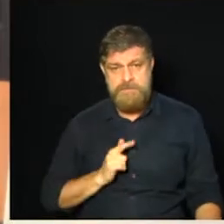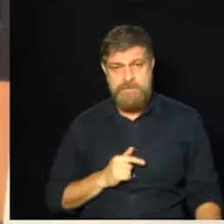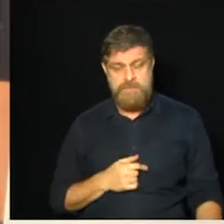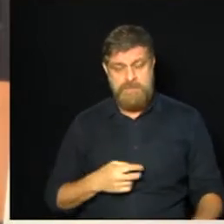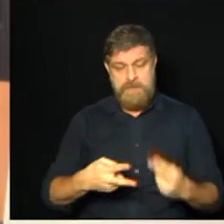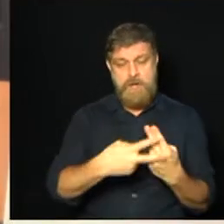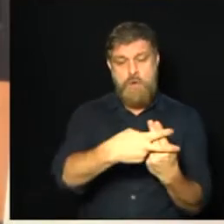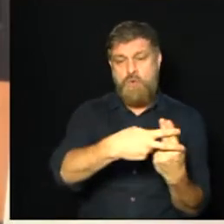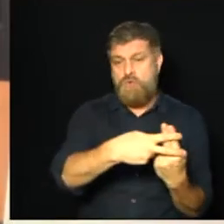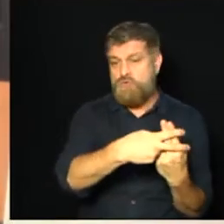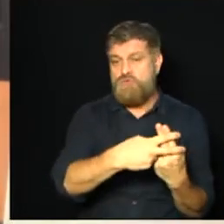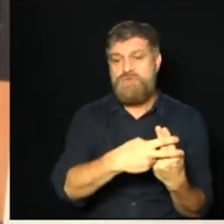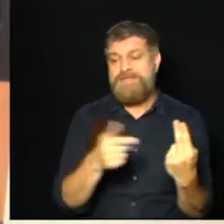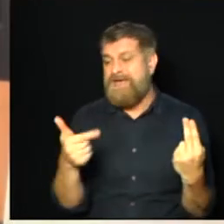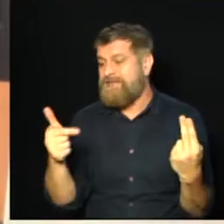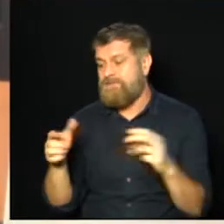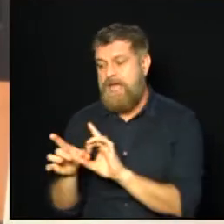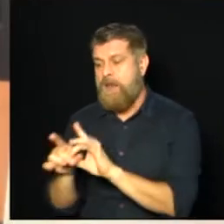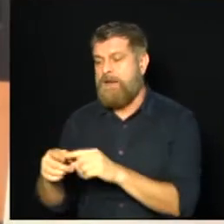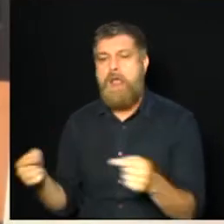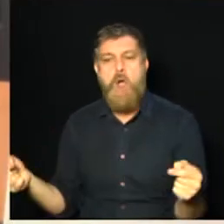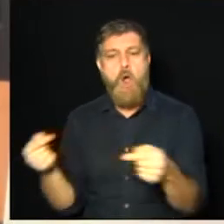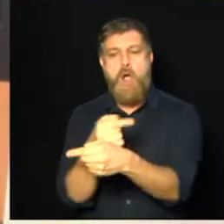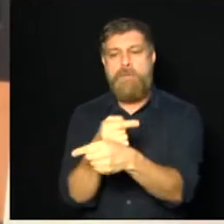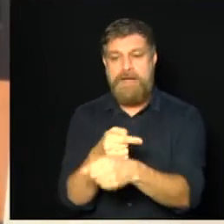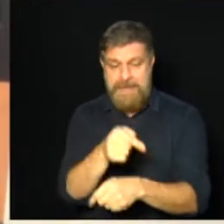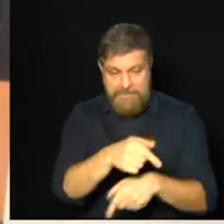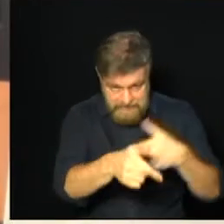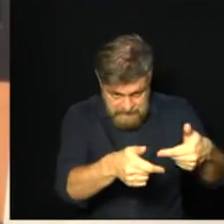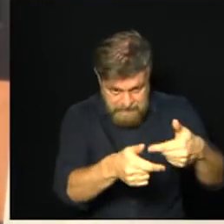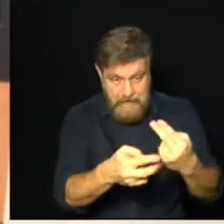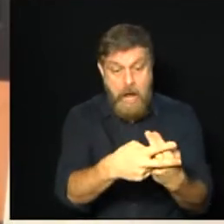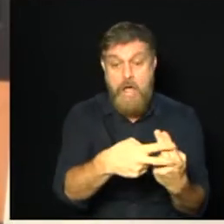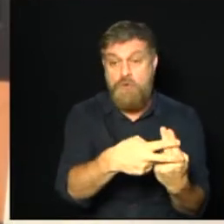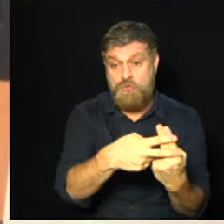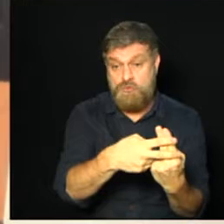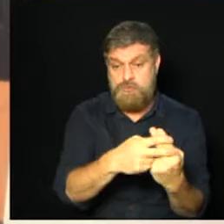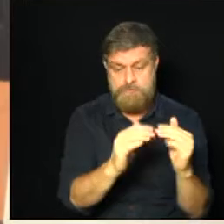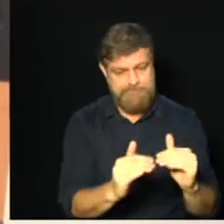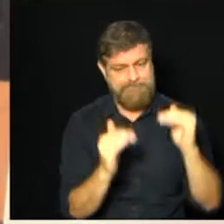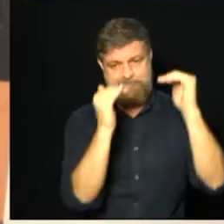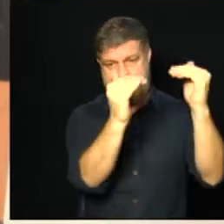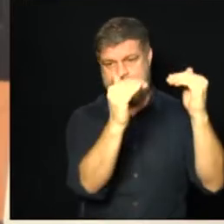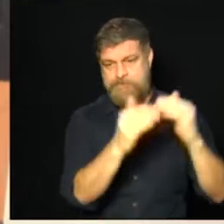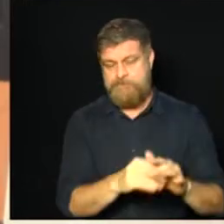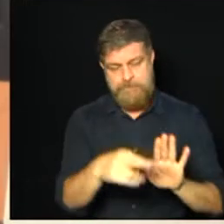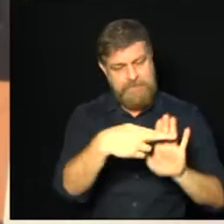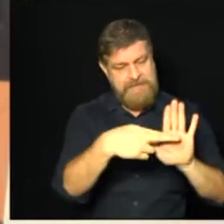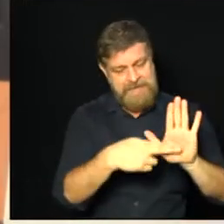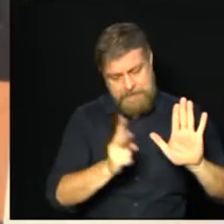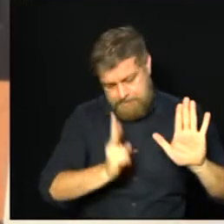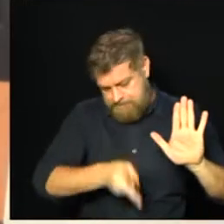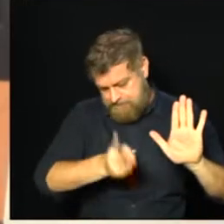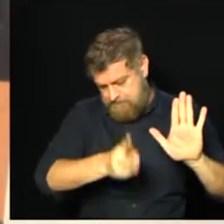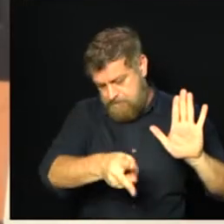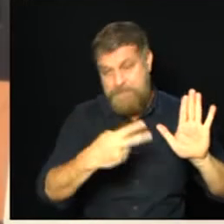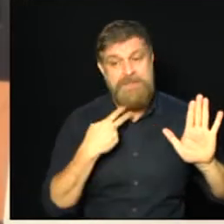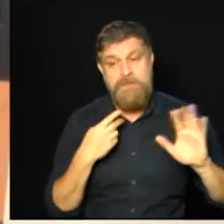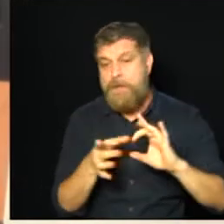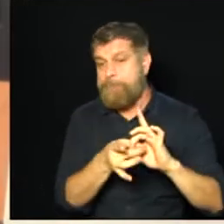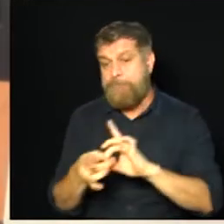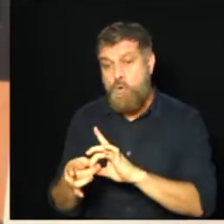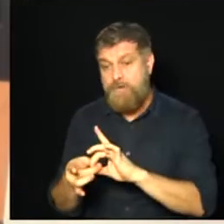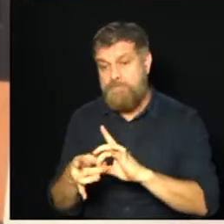SUS, não existe liberdade nenhuma para quem vai atuar lá, alterar a diretriz do SUS, fazer qualquer coisa fora do